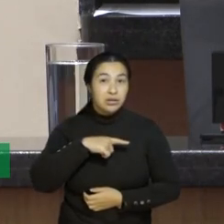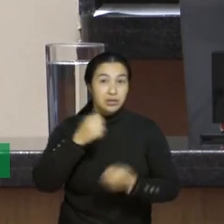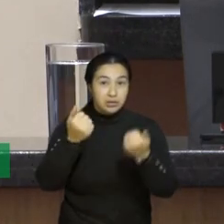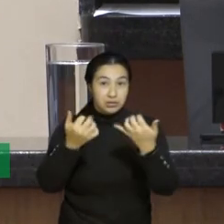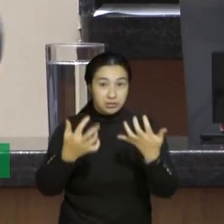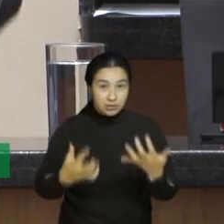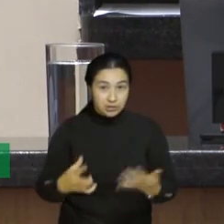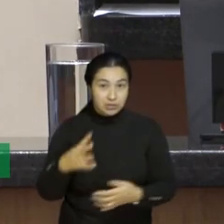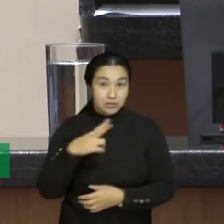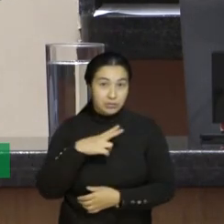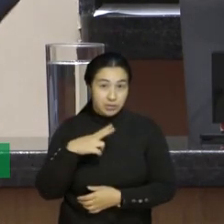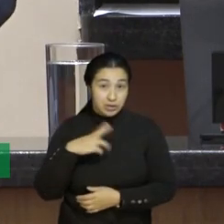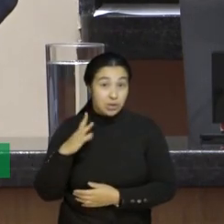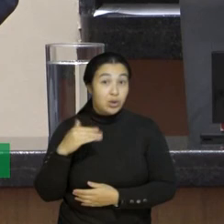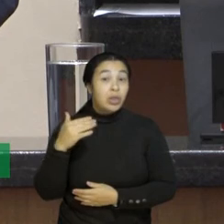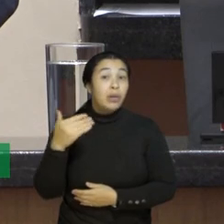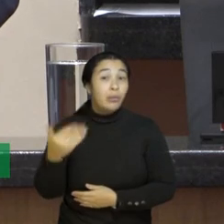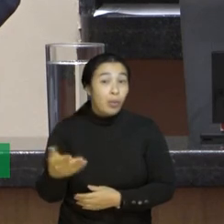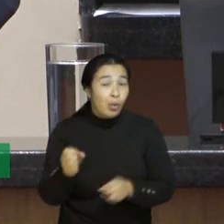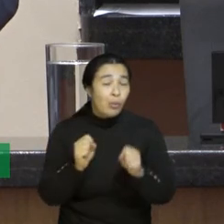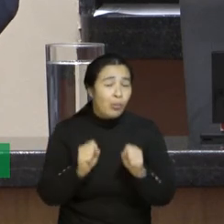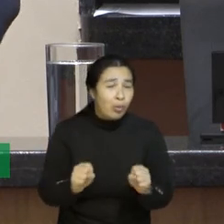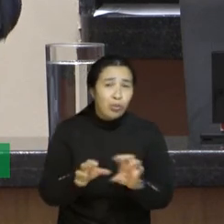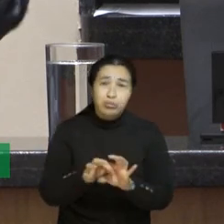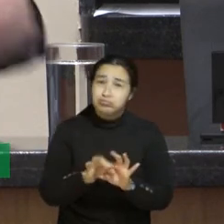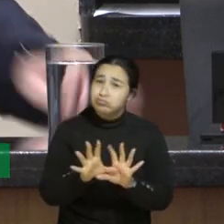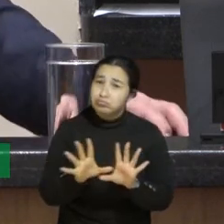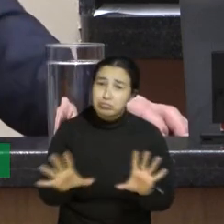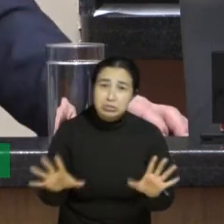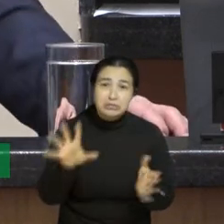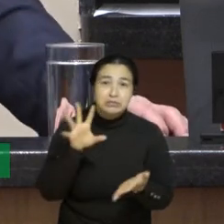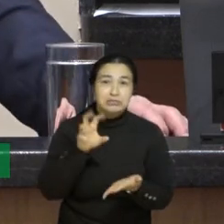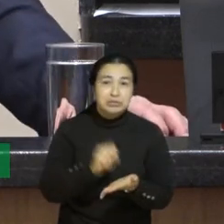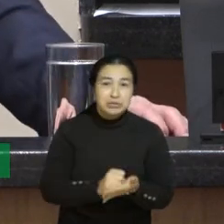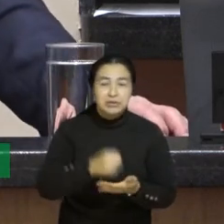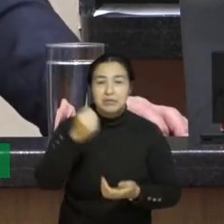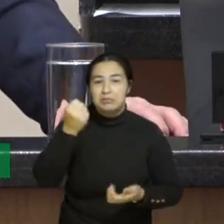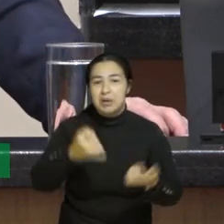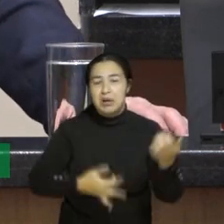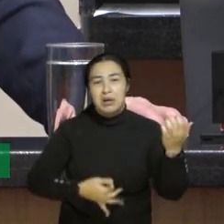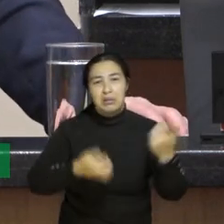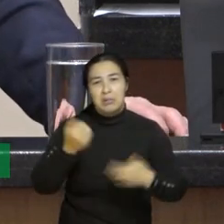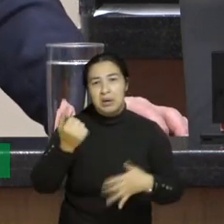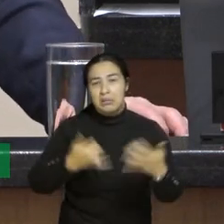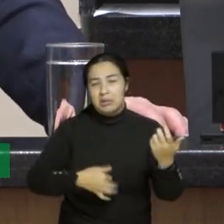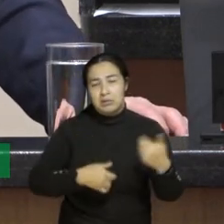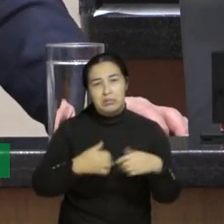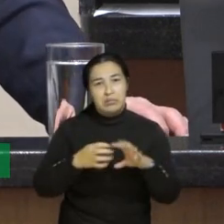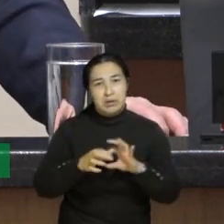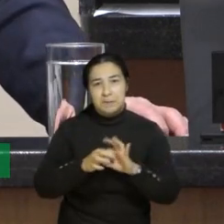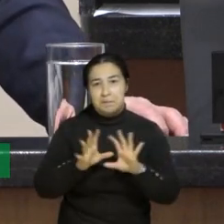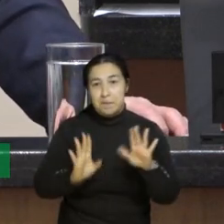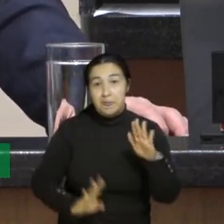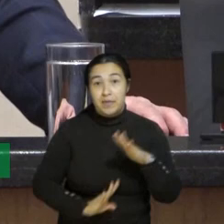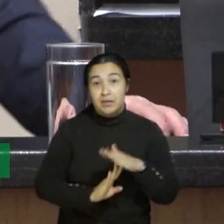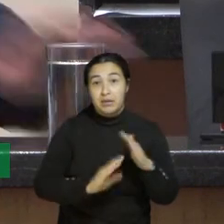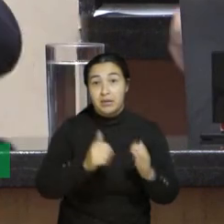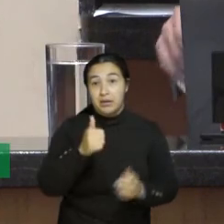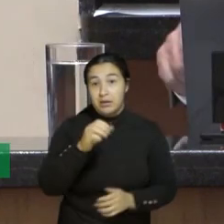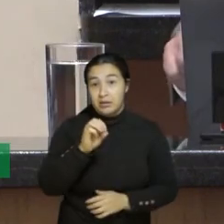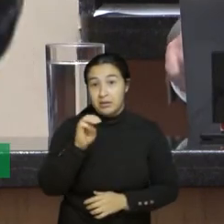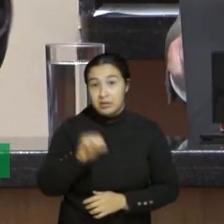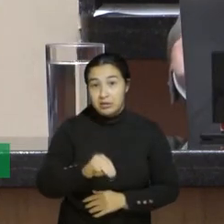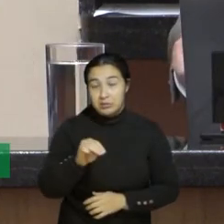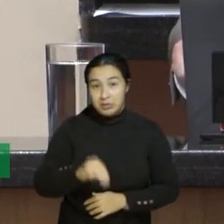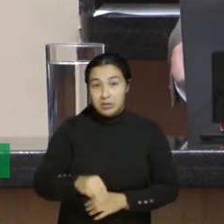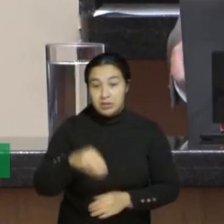explicações pessoais depois, né? Vocês podem se inscrever e fazer uso da palavra de até 10 minutos, né? Dentro